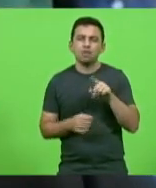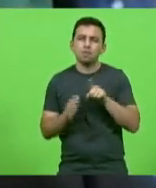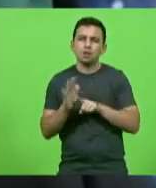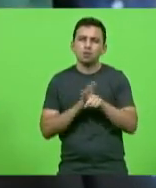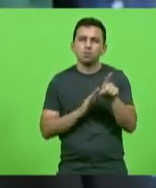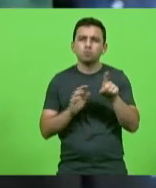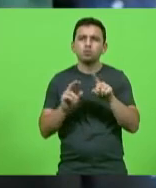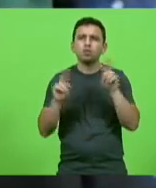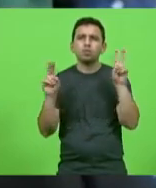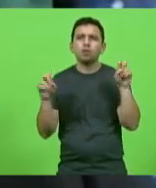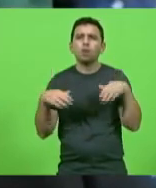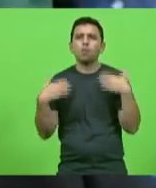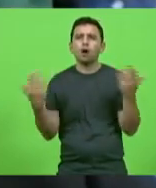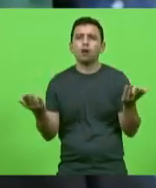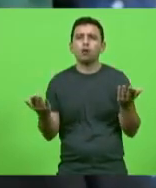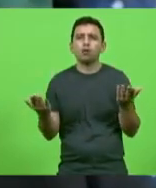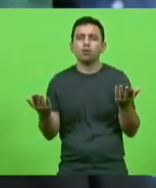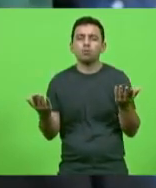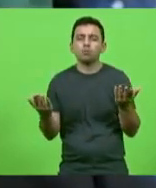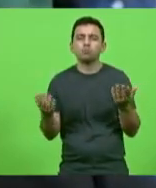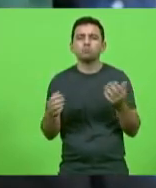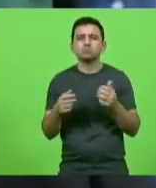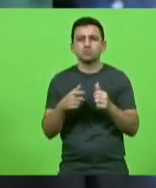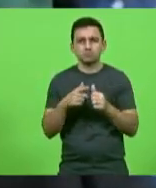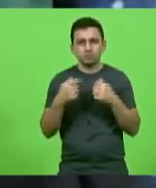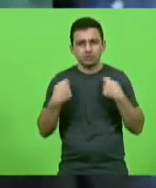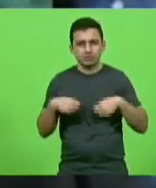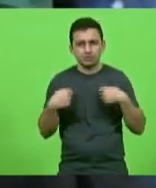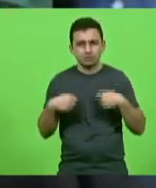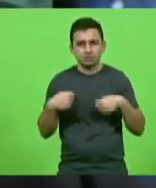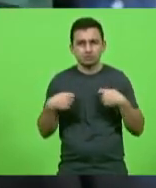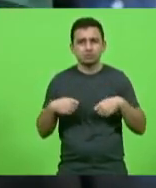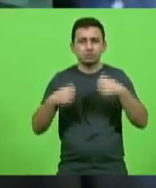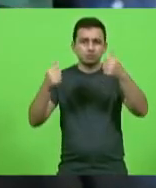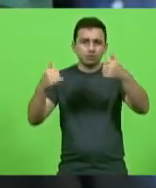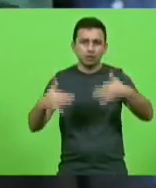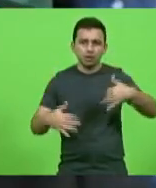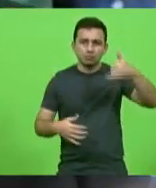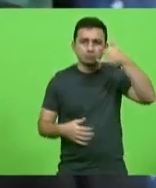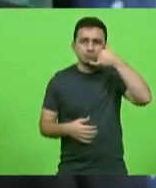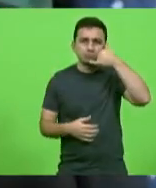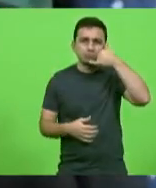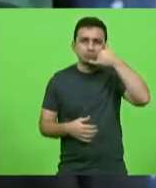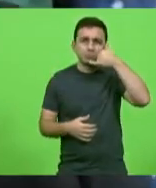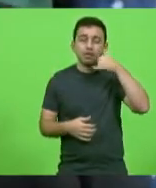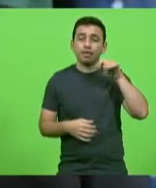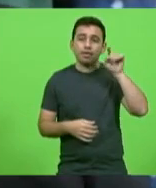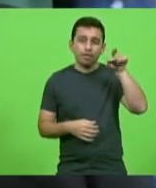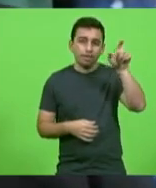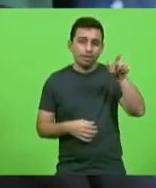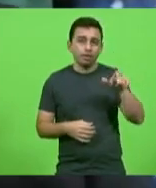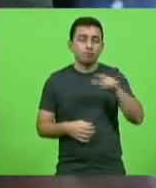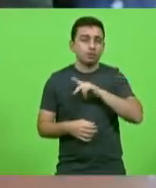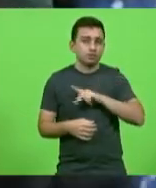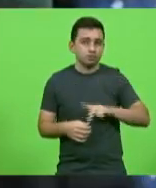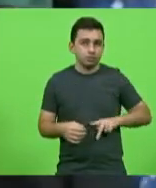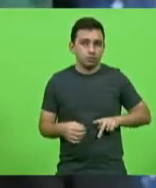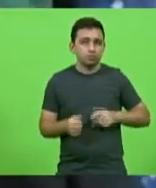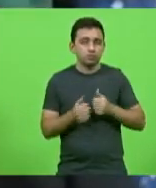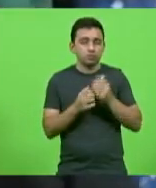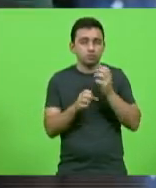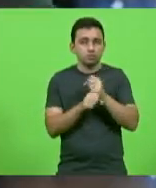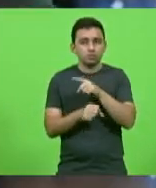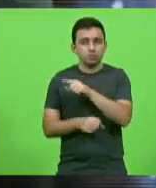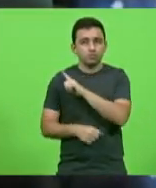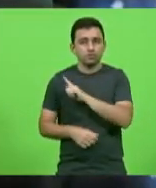Qual o assunto teria sido inicialmente tratado na mencionada conversa telefónica Vila entre ele fazendo vamos disse que